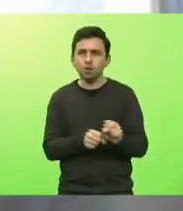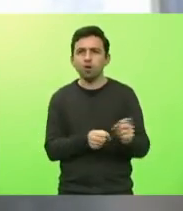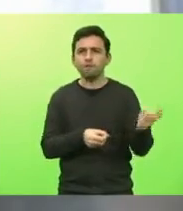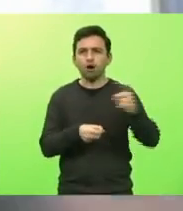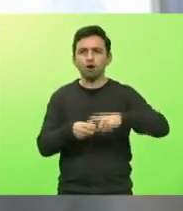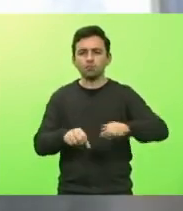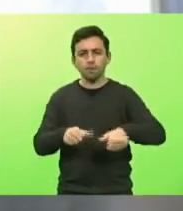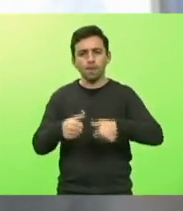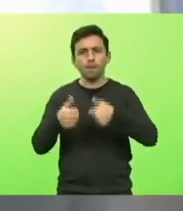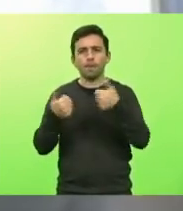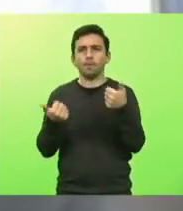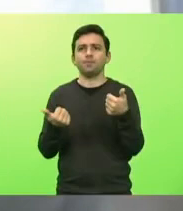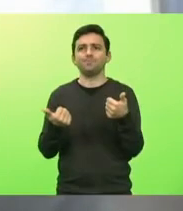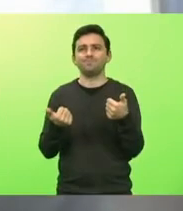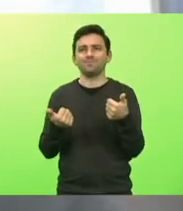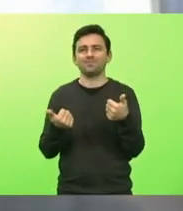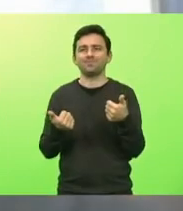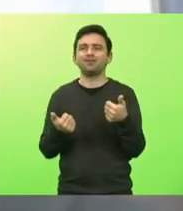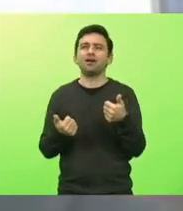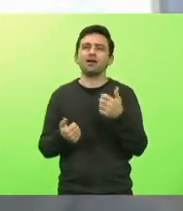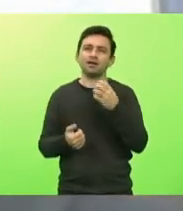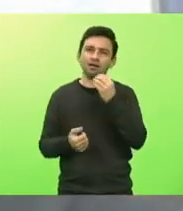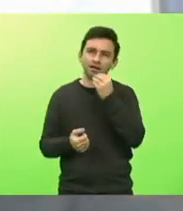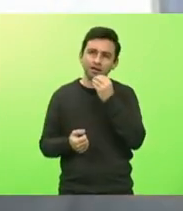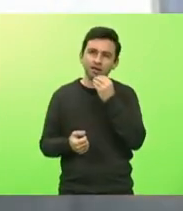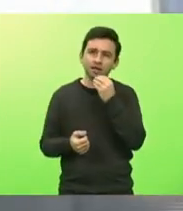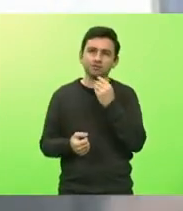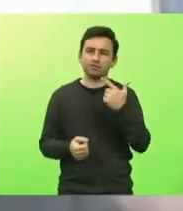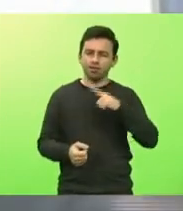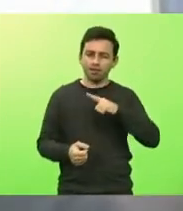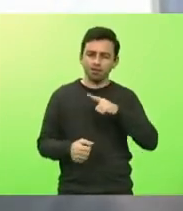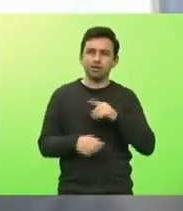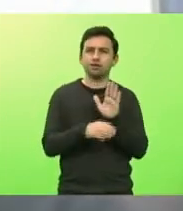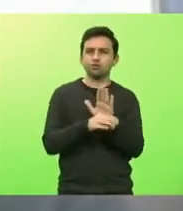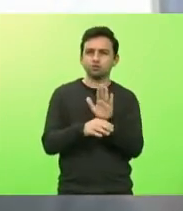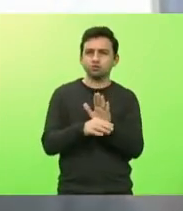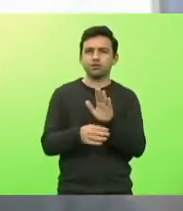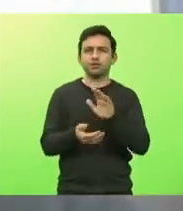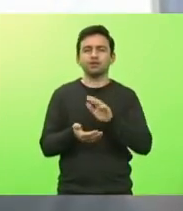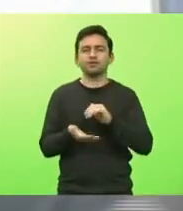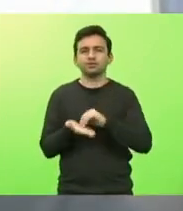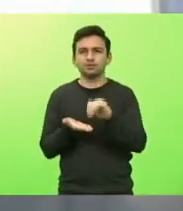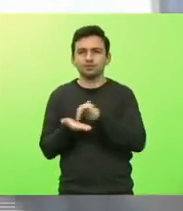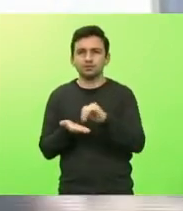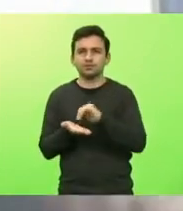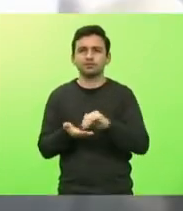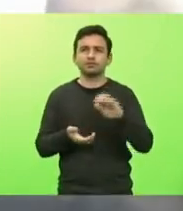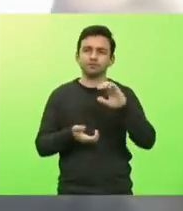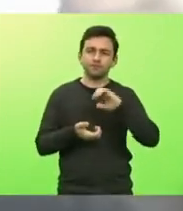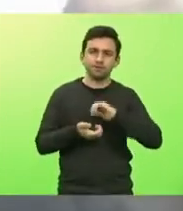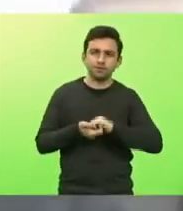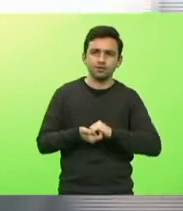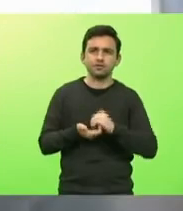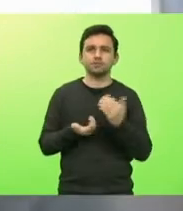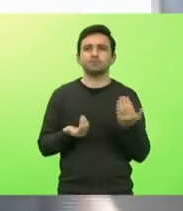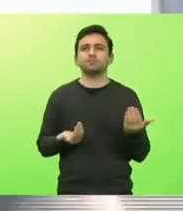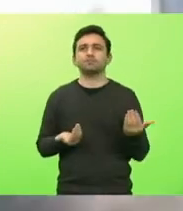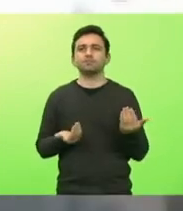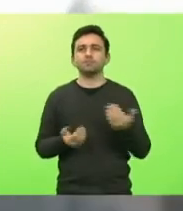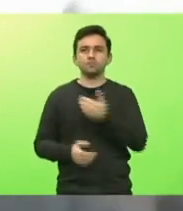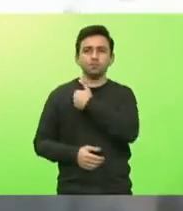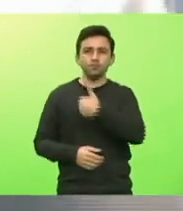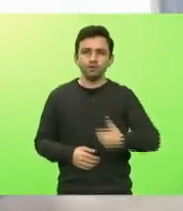que se faz muito. As intervenções da Secretaria da Defesa Civil, do Governo